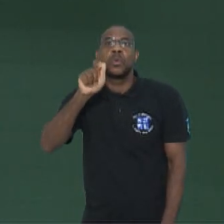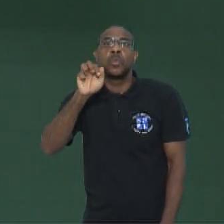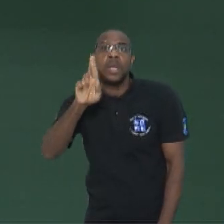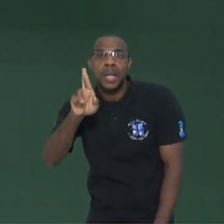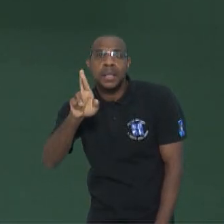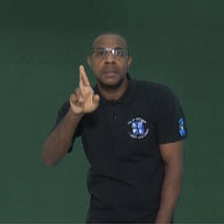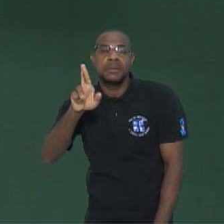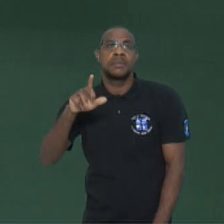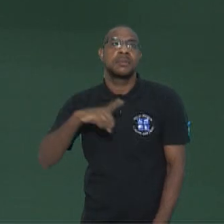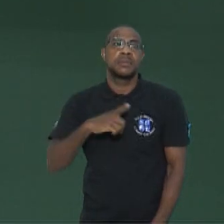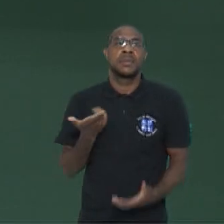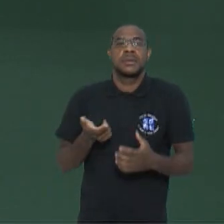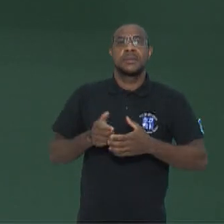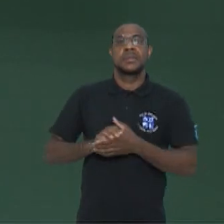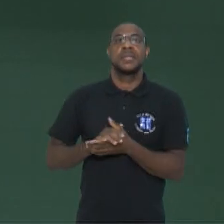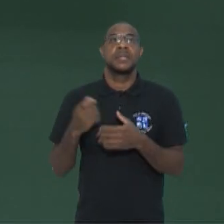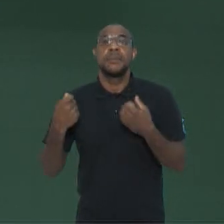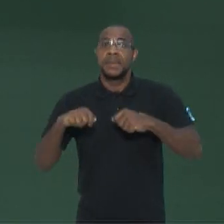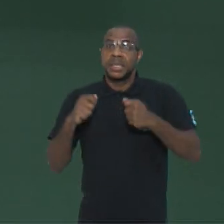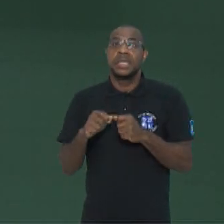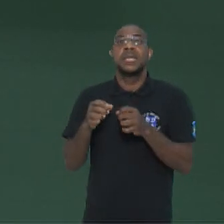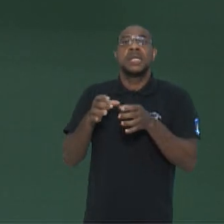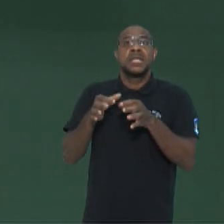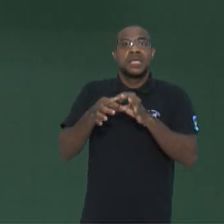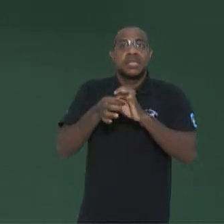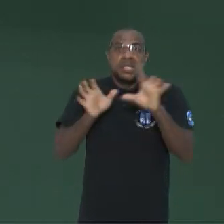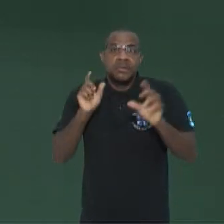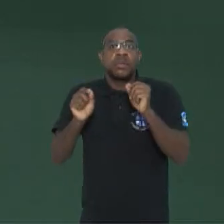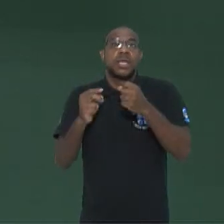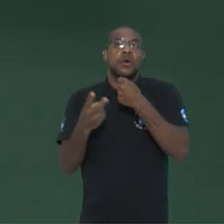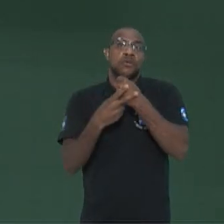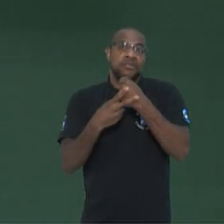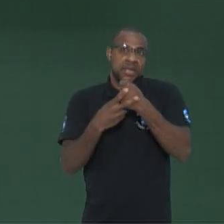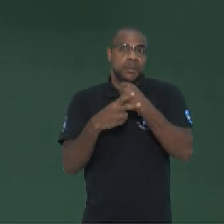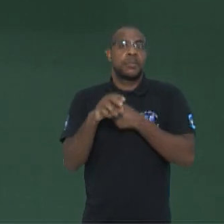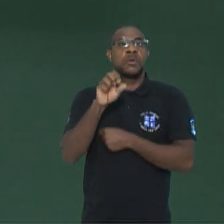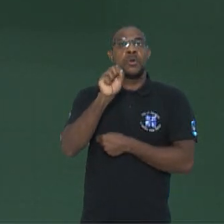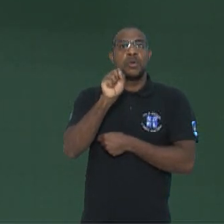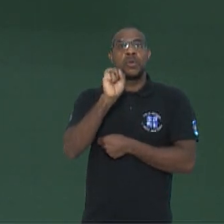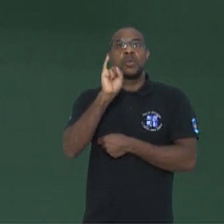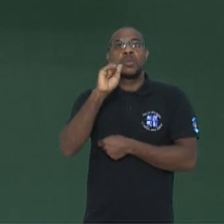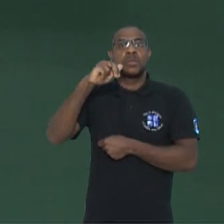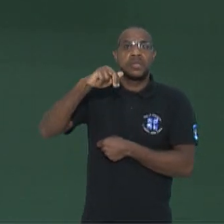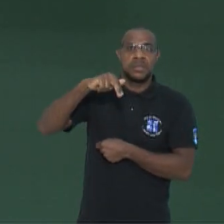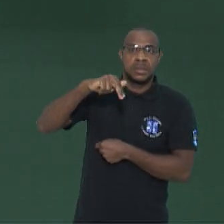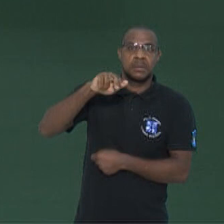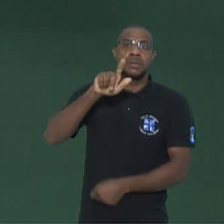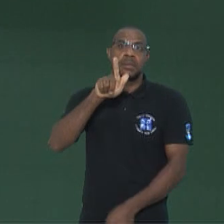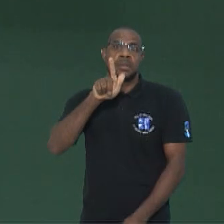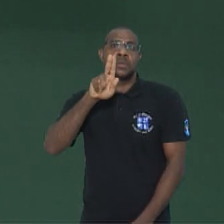né, o verbo no singular. Então, essa já é a terceira regrinha.